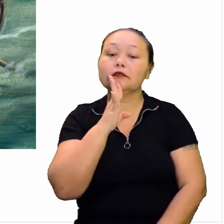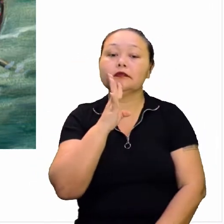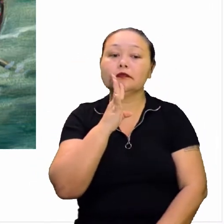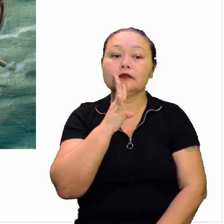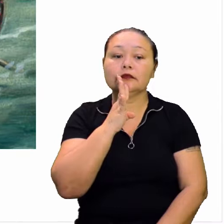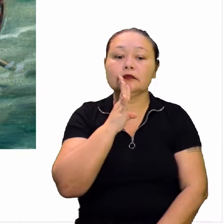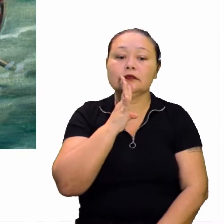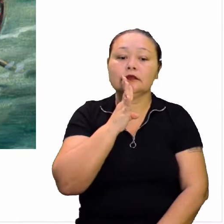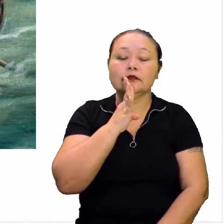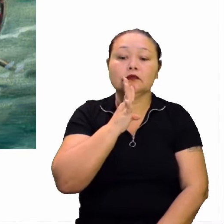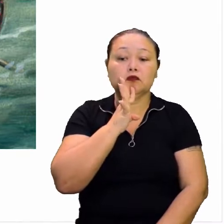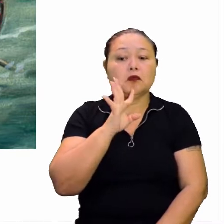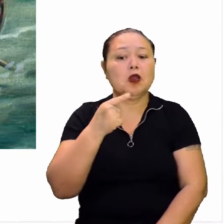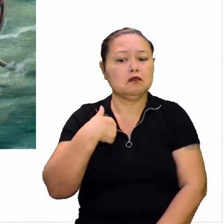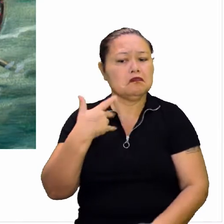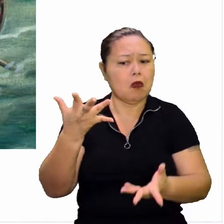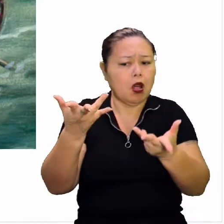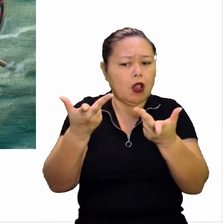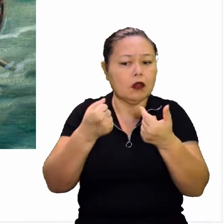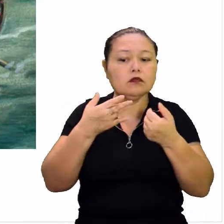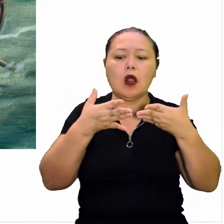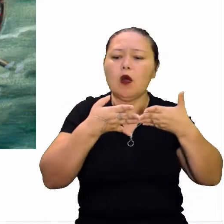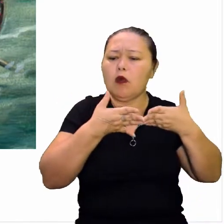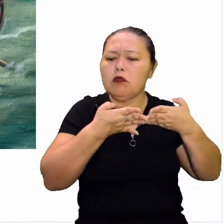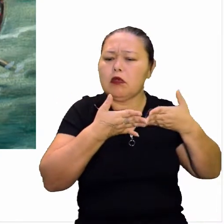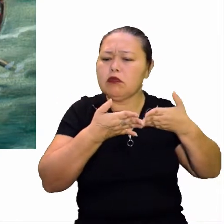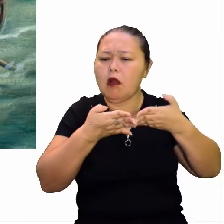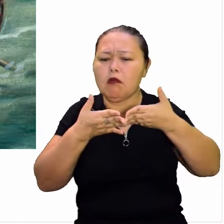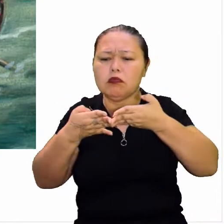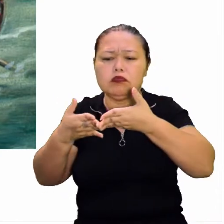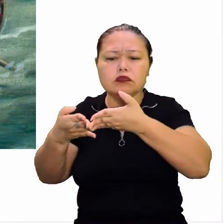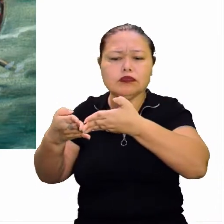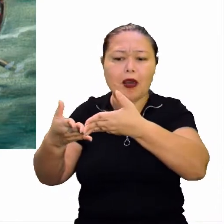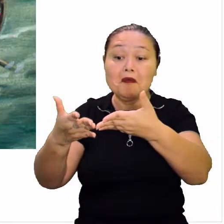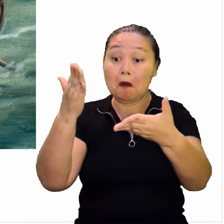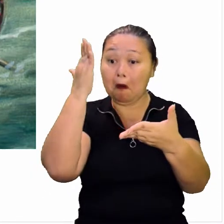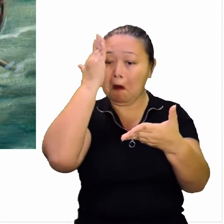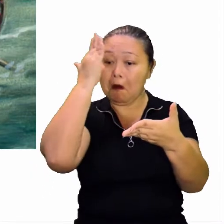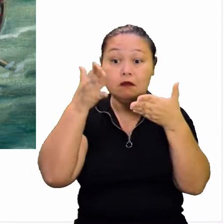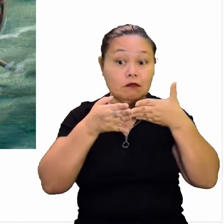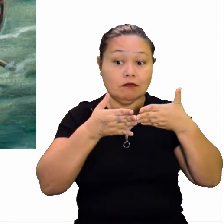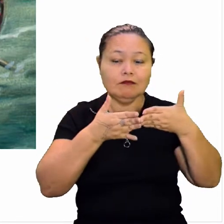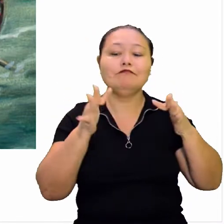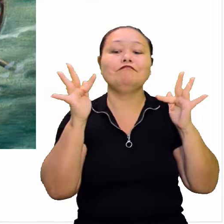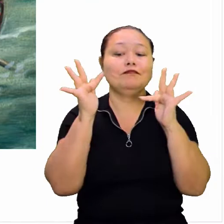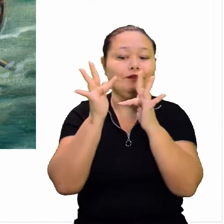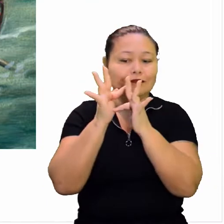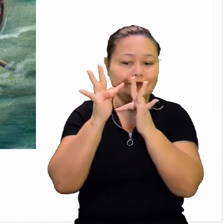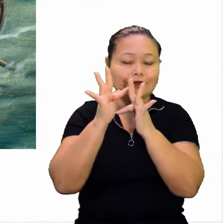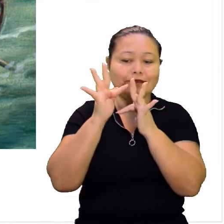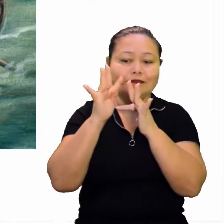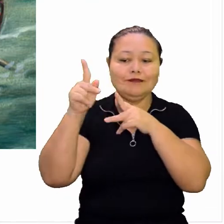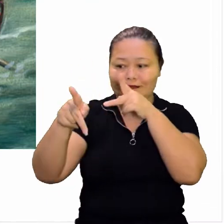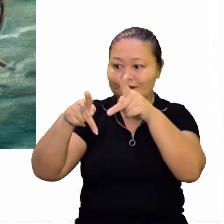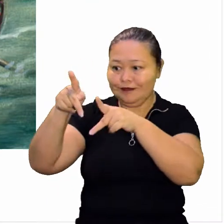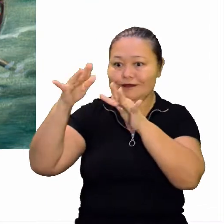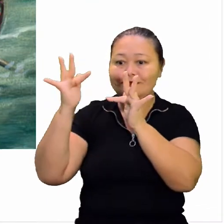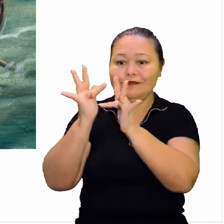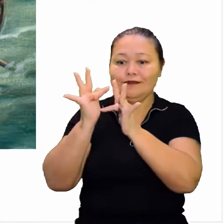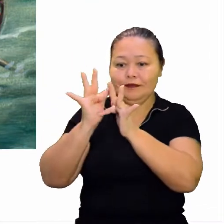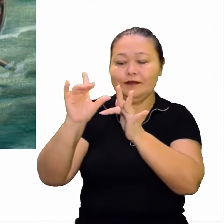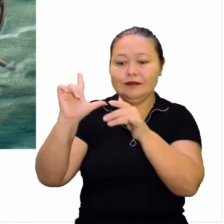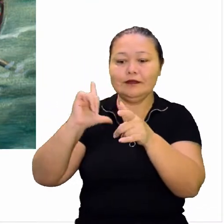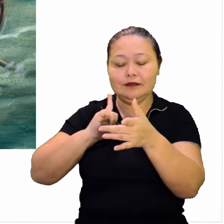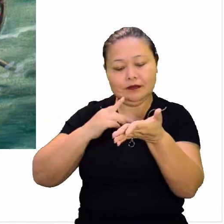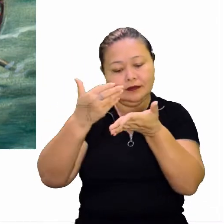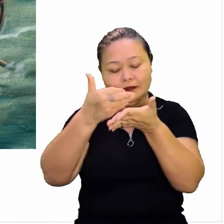como habilidosos navegadores. Olha, esses fenícios, nós temos